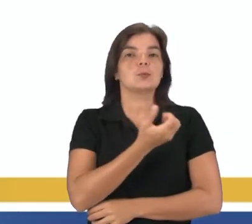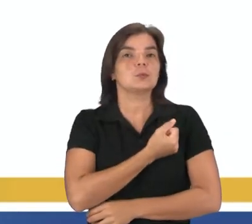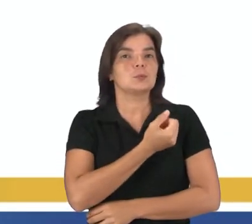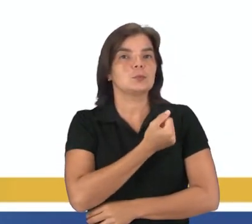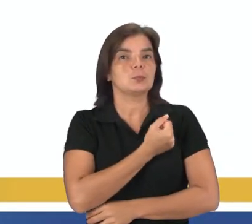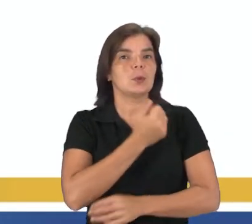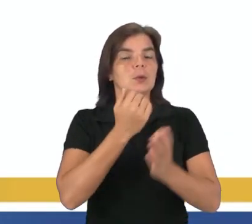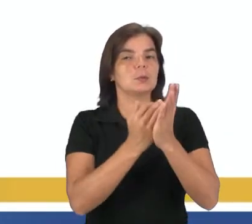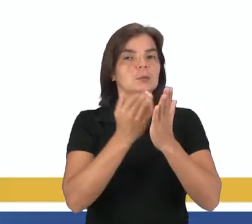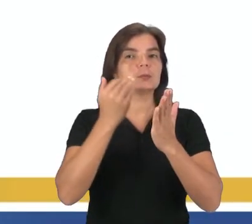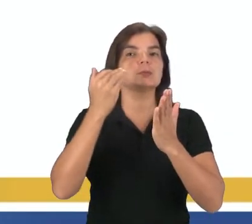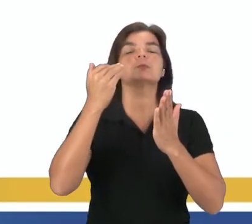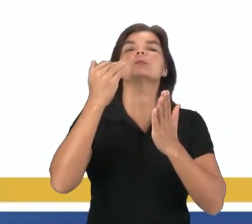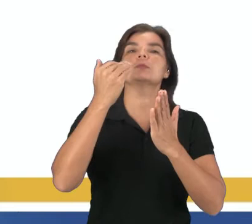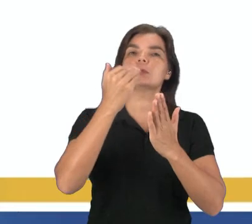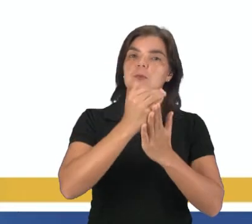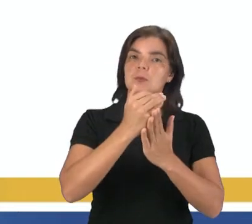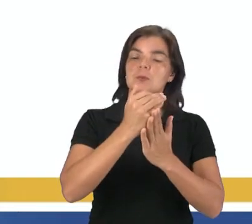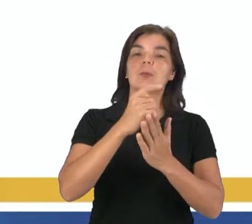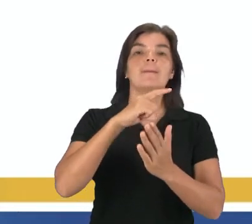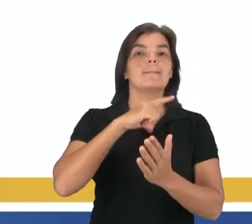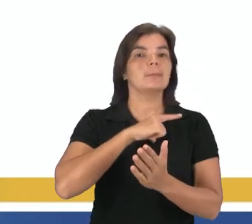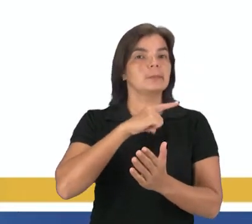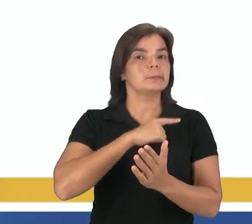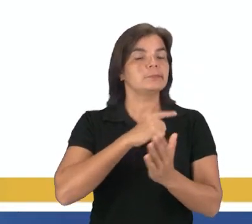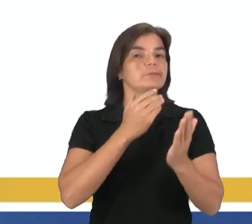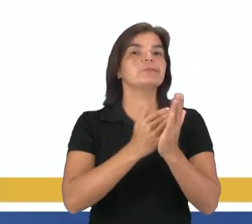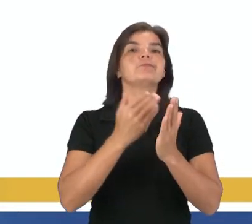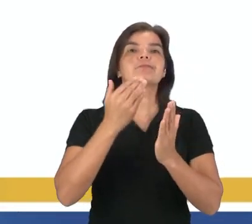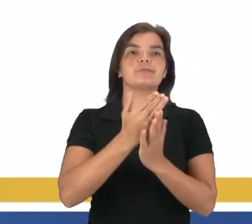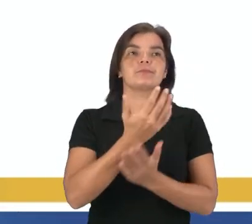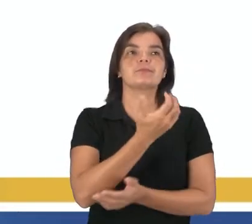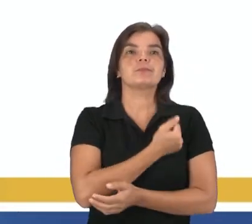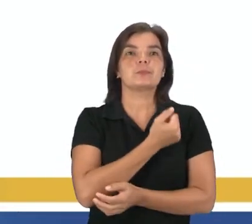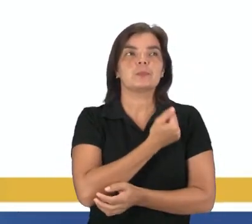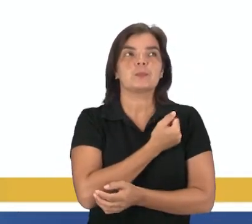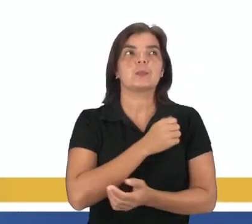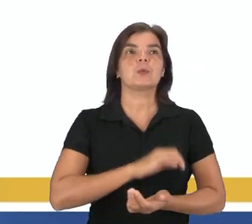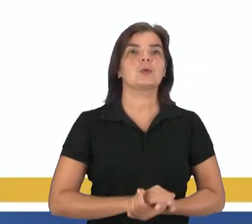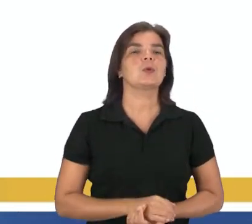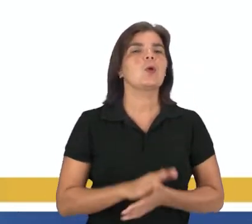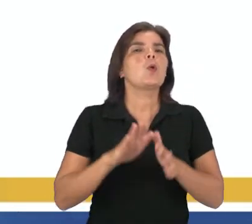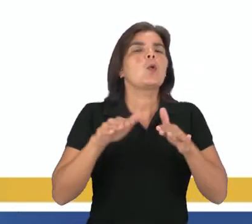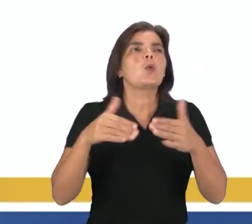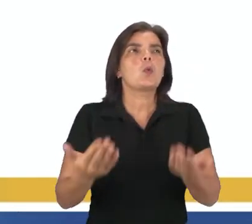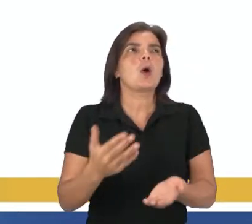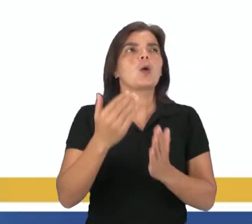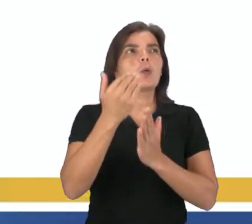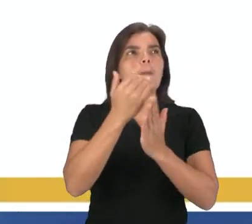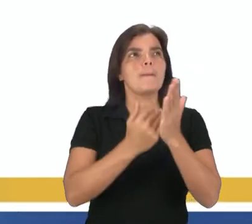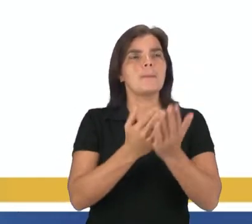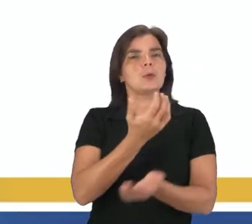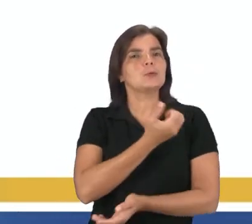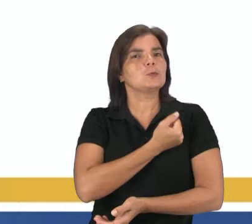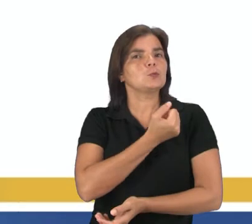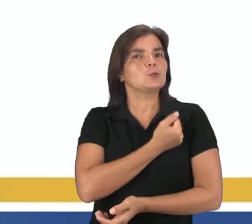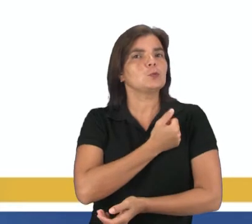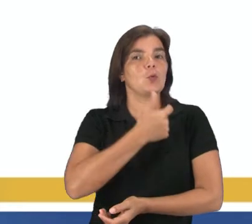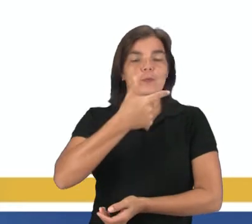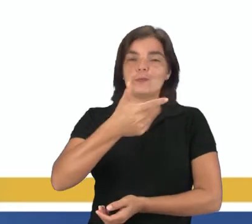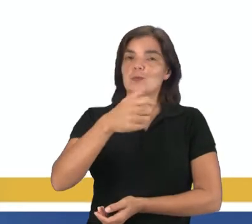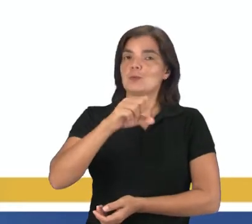número. Quanto mais ordens ele tem, maior vai ser esse número. Então, qual que eu tenho menos ordens aqui?